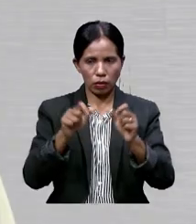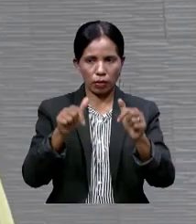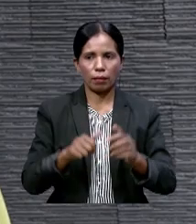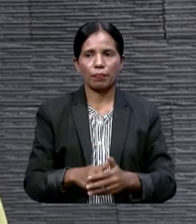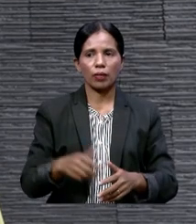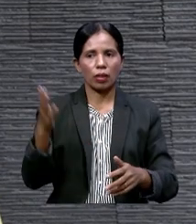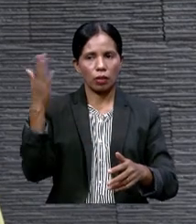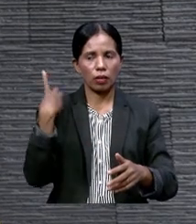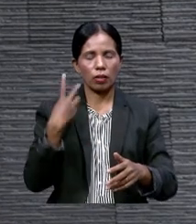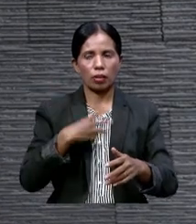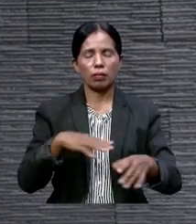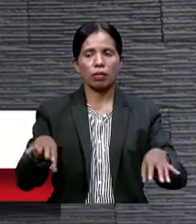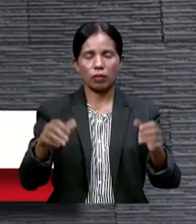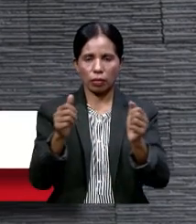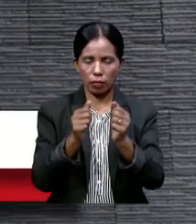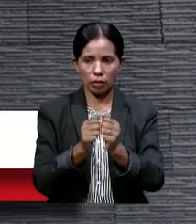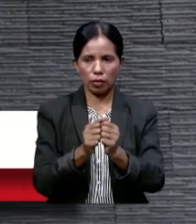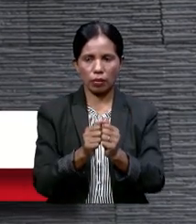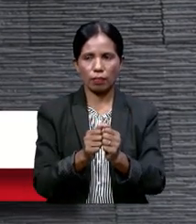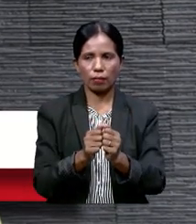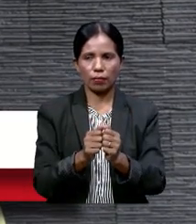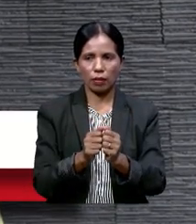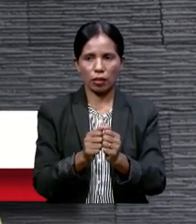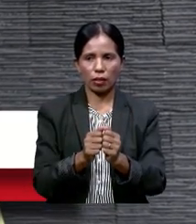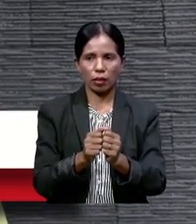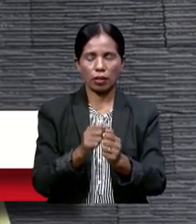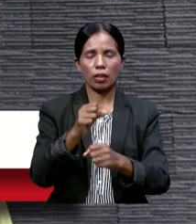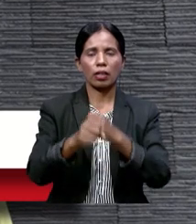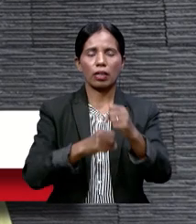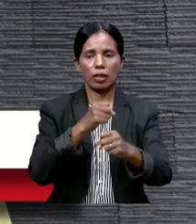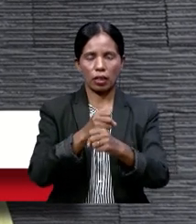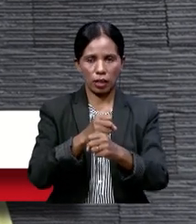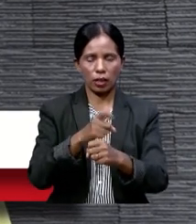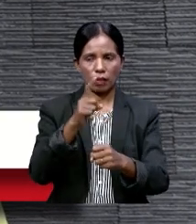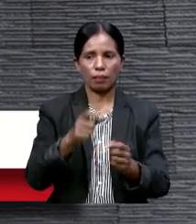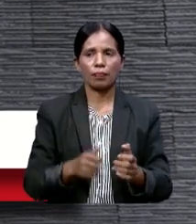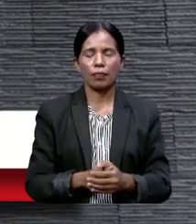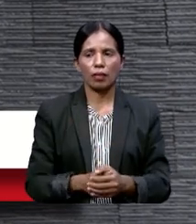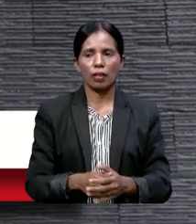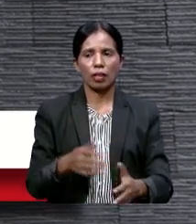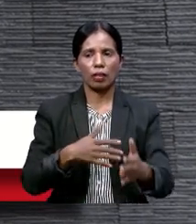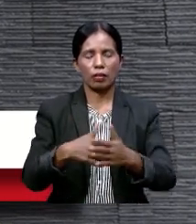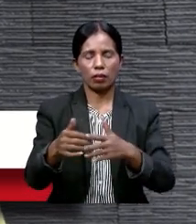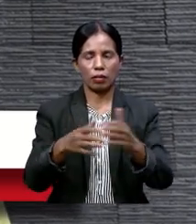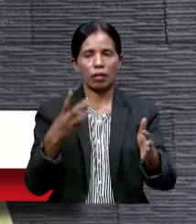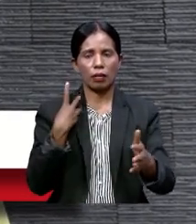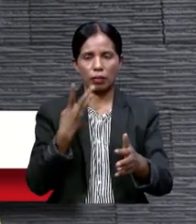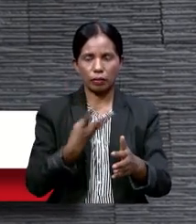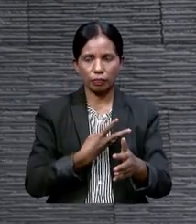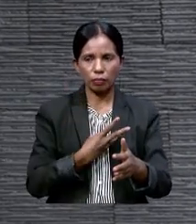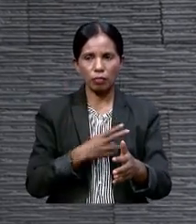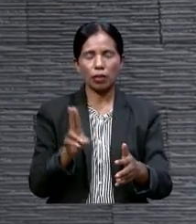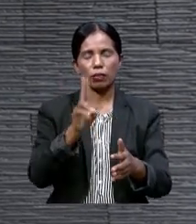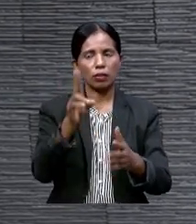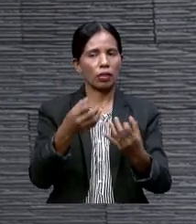uluk ya 40 tal mil kada tinan masa kwan dalar momo sami ejecuta la